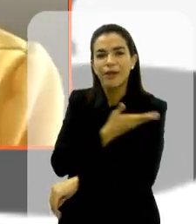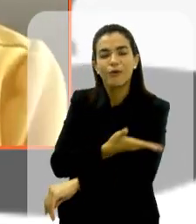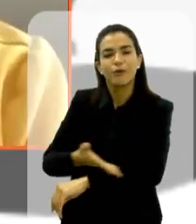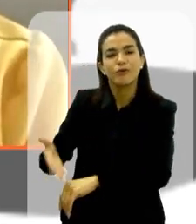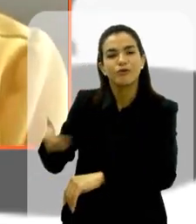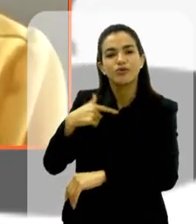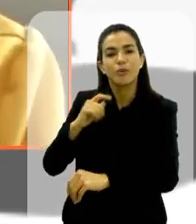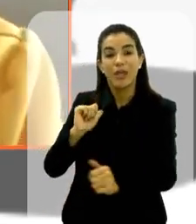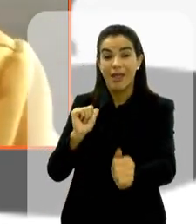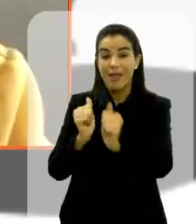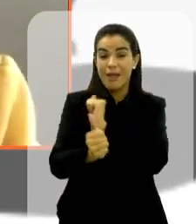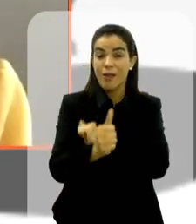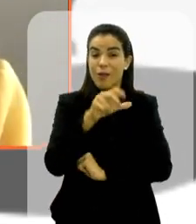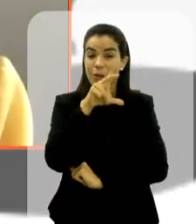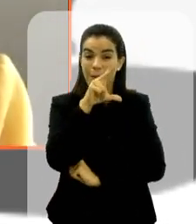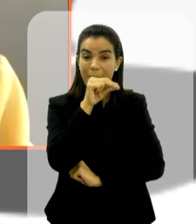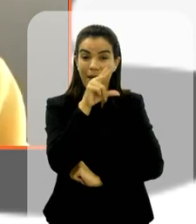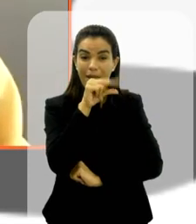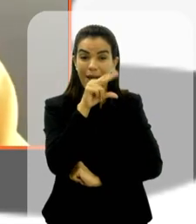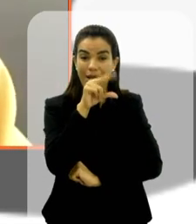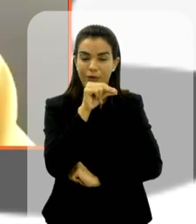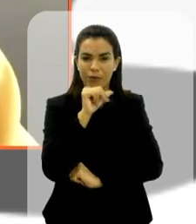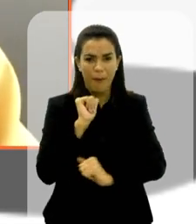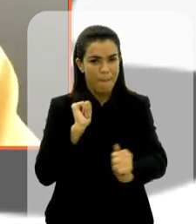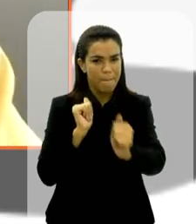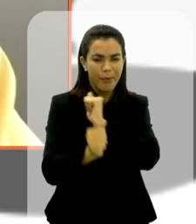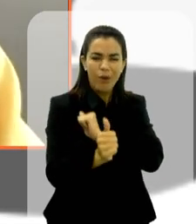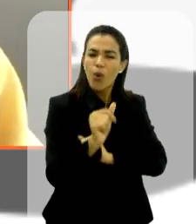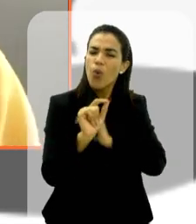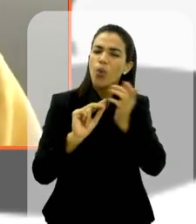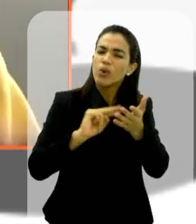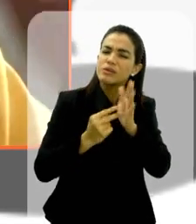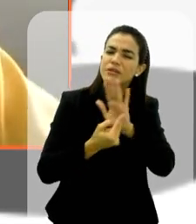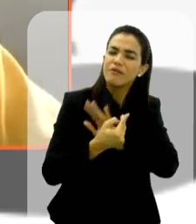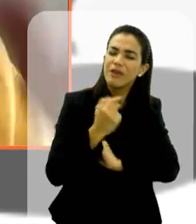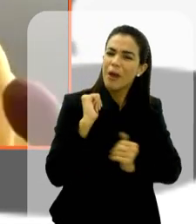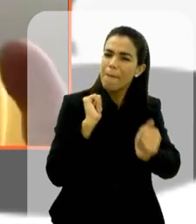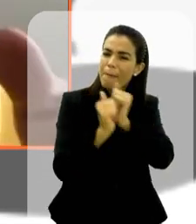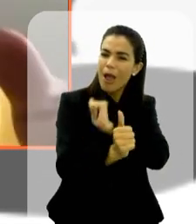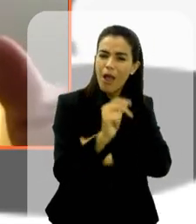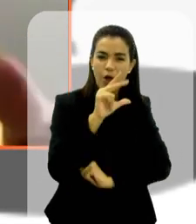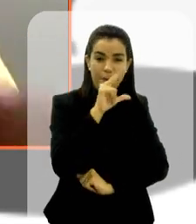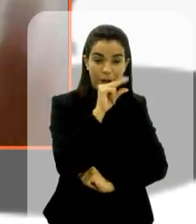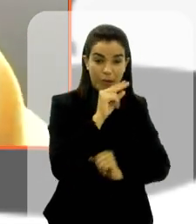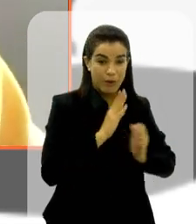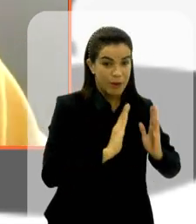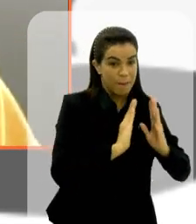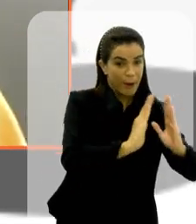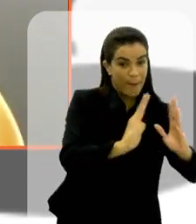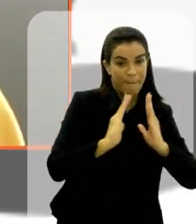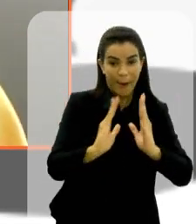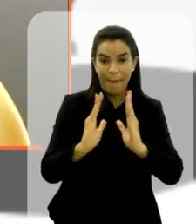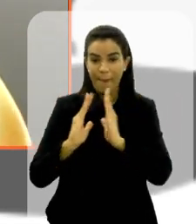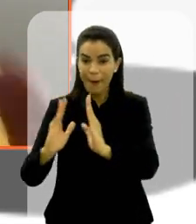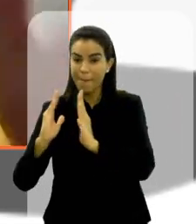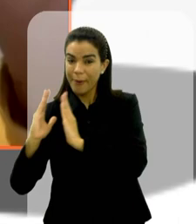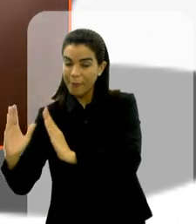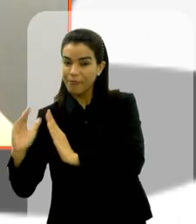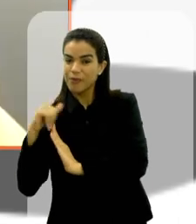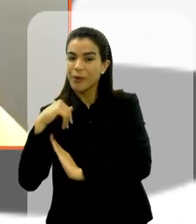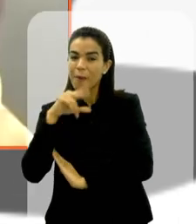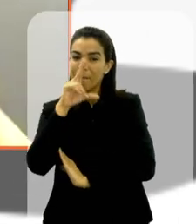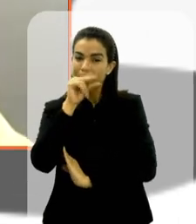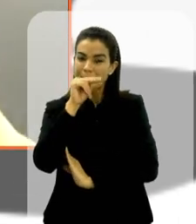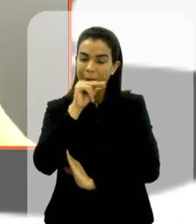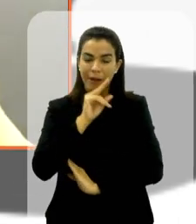ter a corrida do pato. A corrida do Uau! pato. O que é uma corrida do pato? Se faz as baias, coloca-se os patos, e